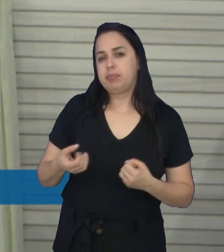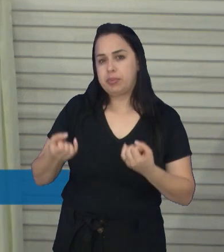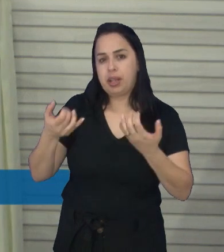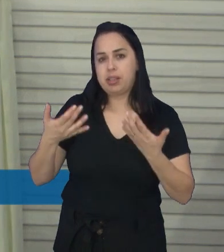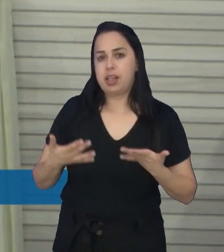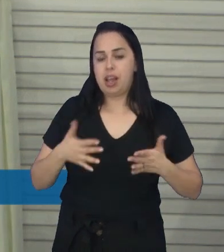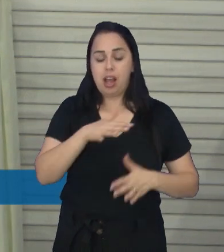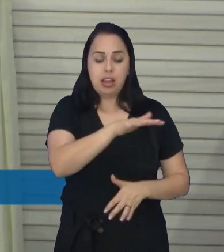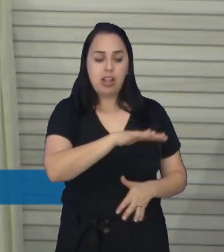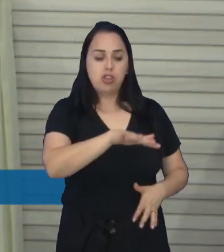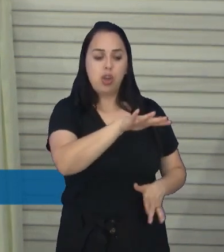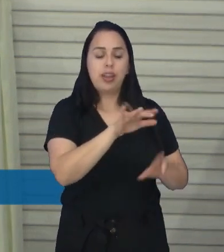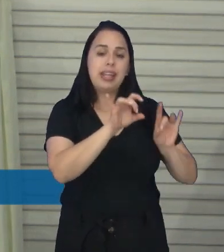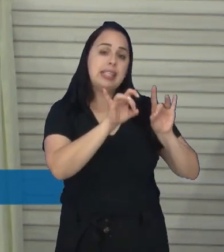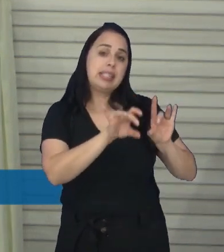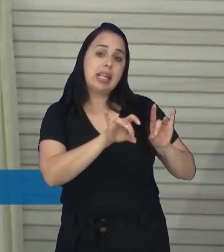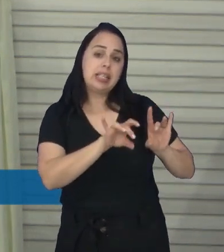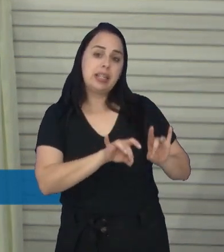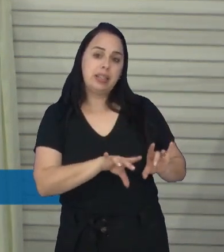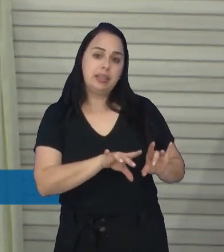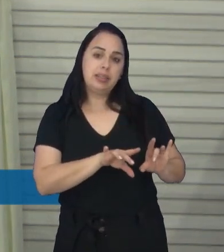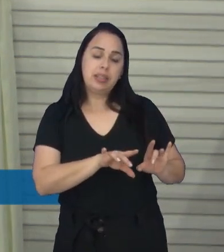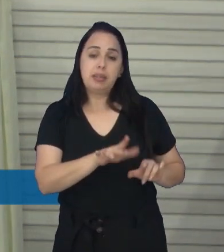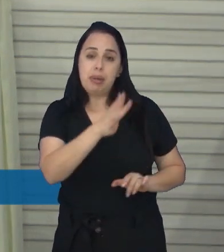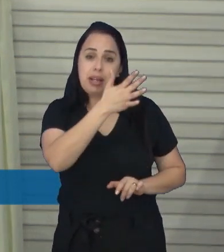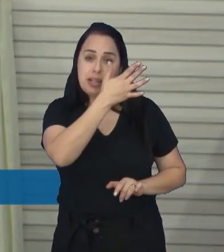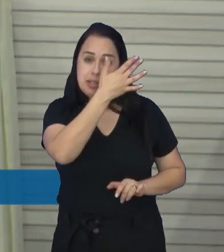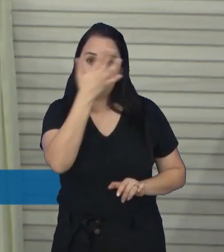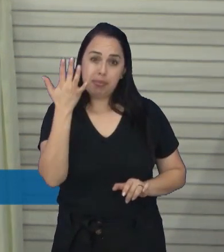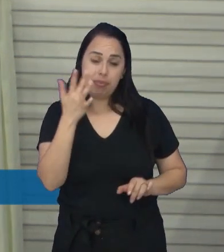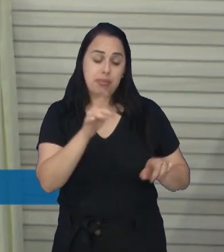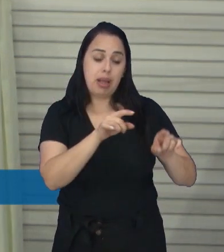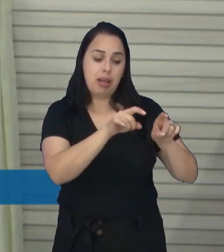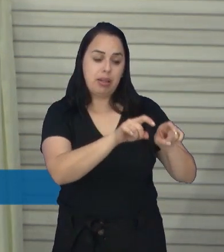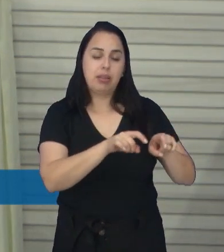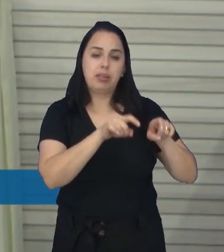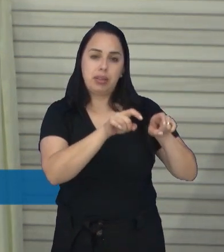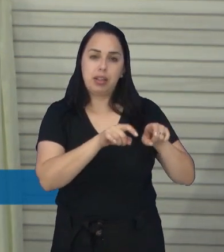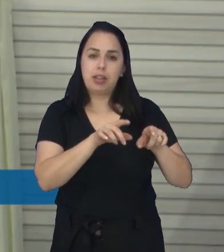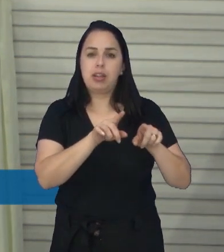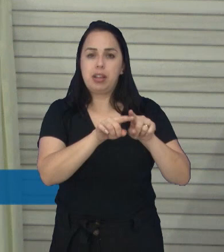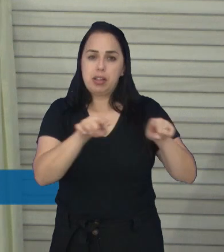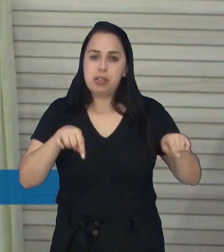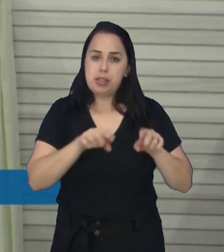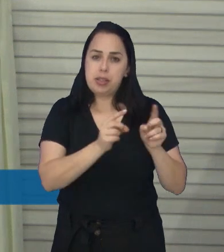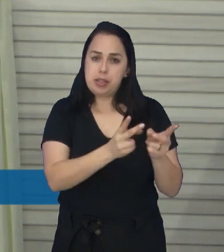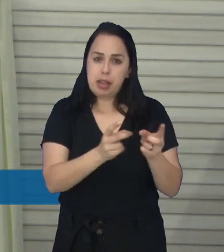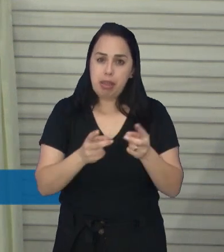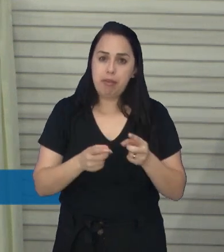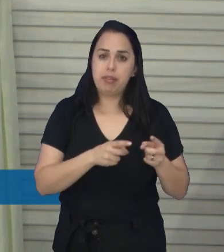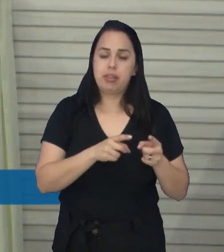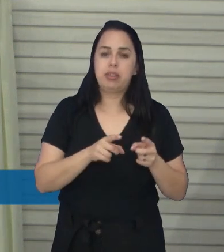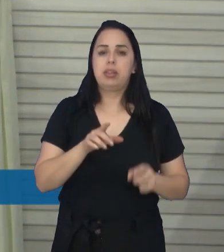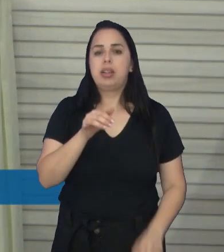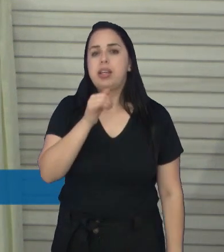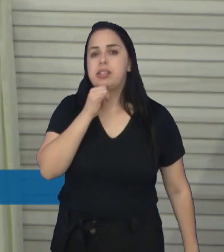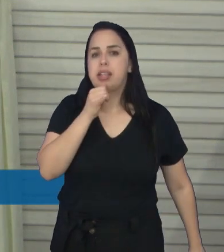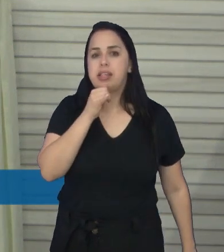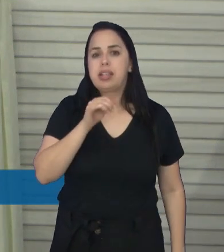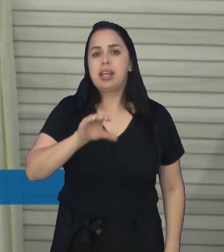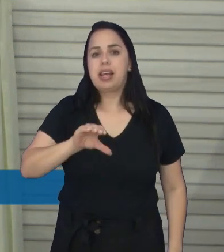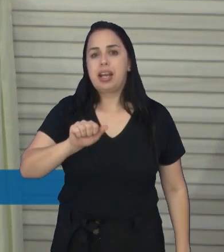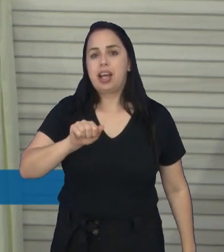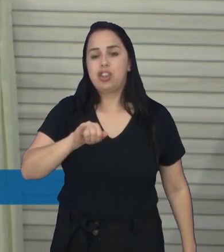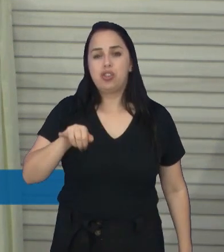de zonas especiais para que os loteamentos foram no caso do no Cajuru possa ser uma área de 6